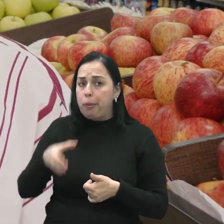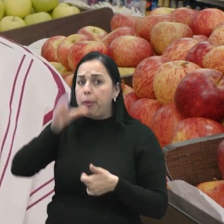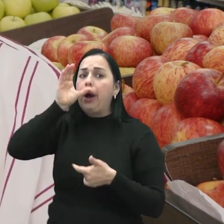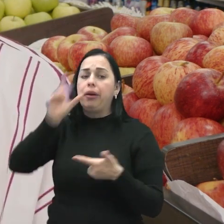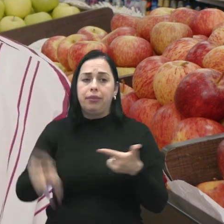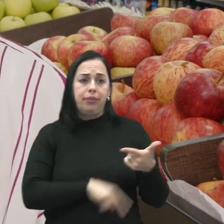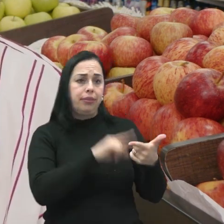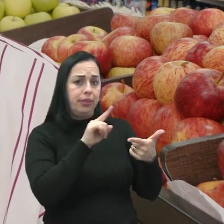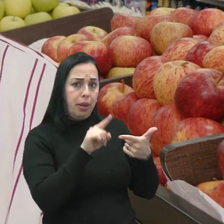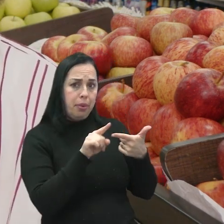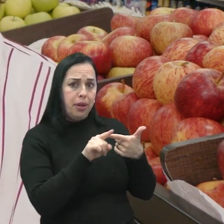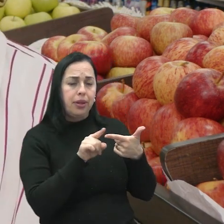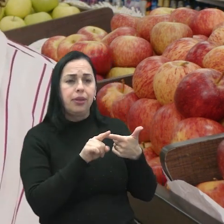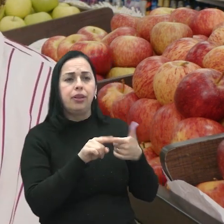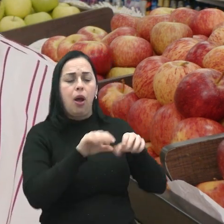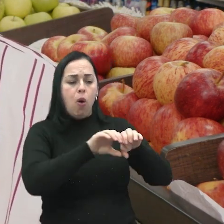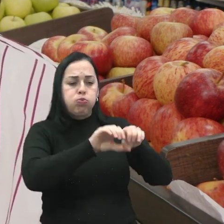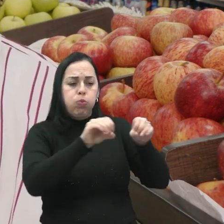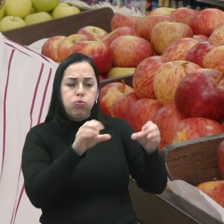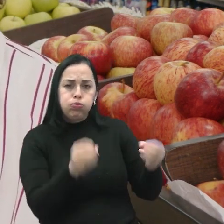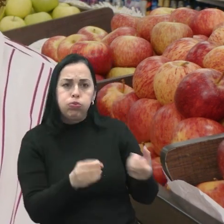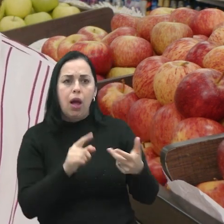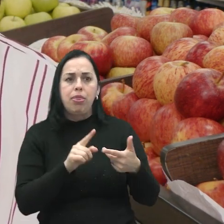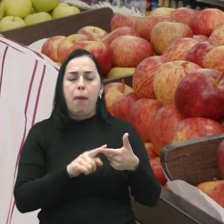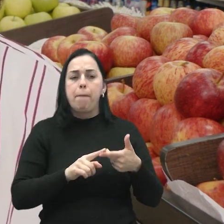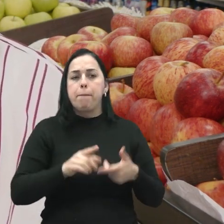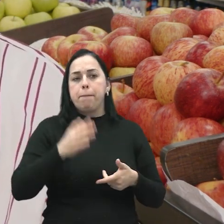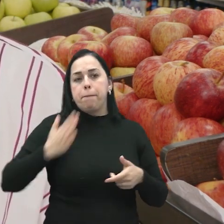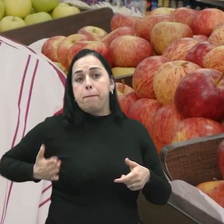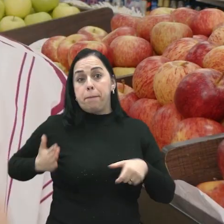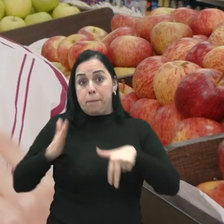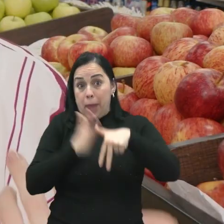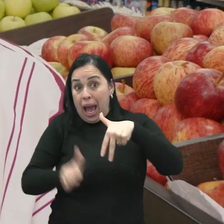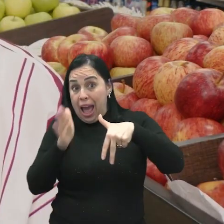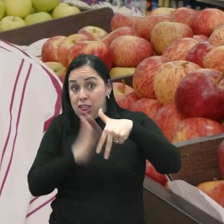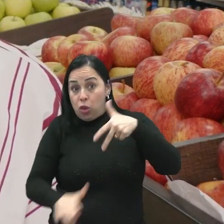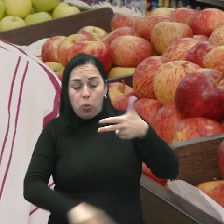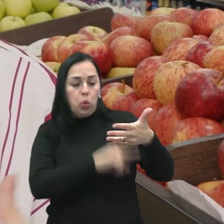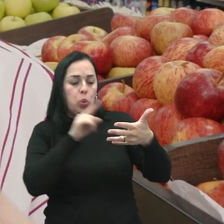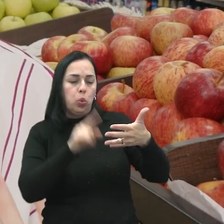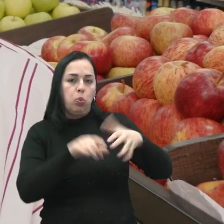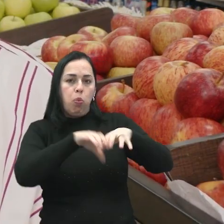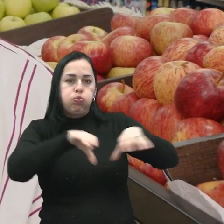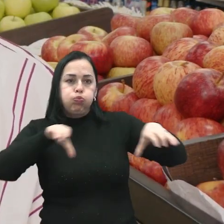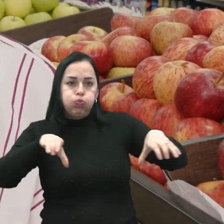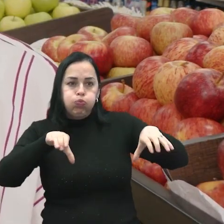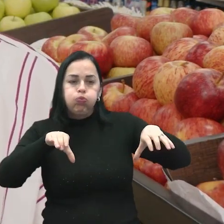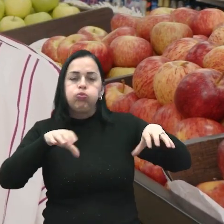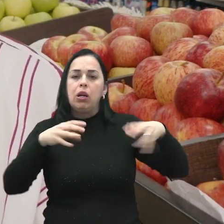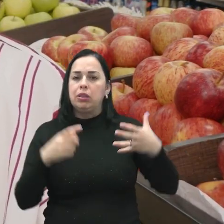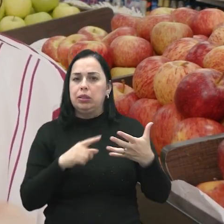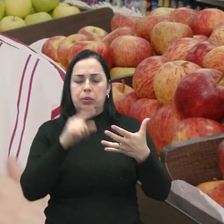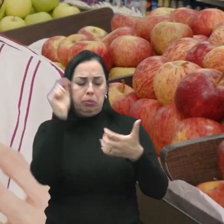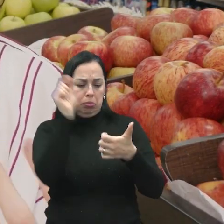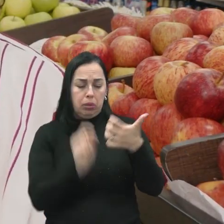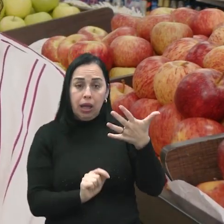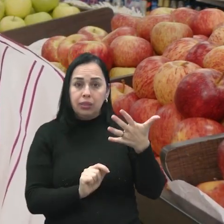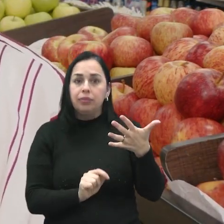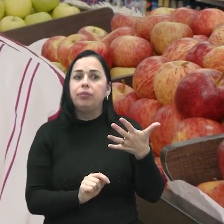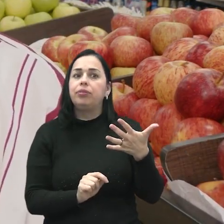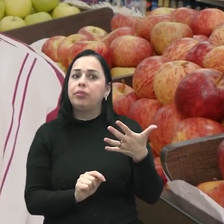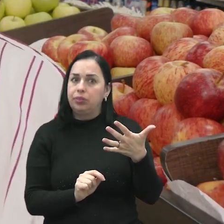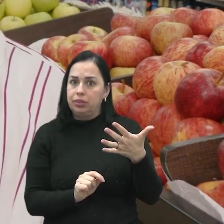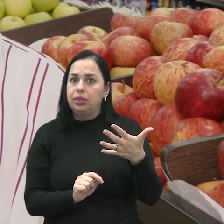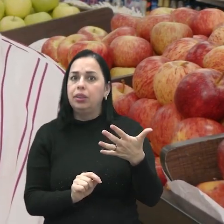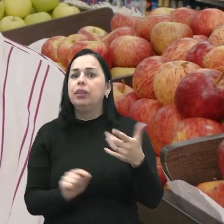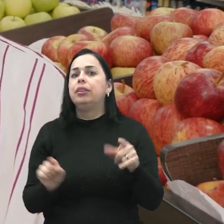bebidas, até, de fato, linguiça, presunto, mortadela, salame, esses